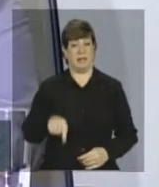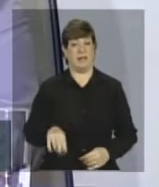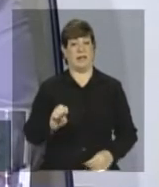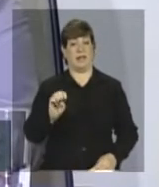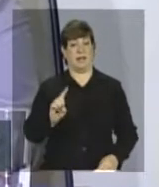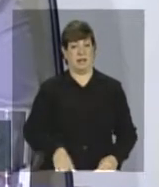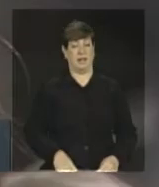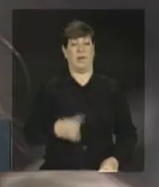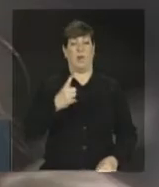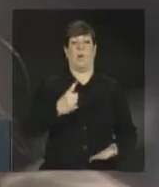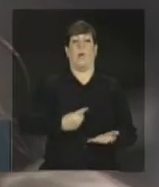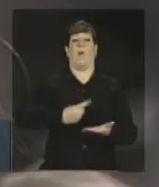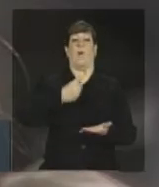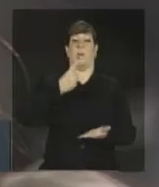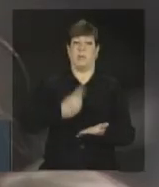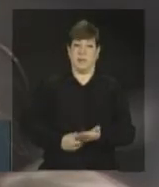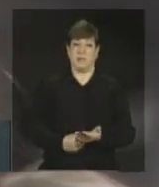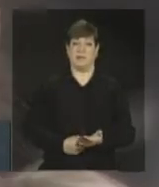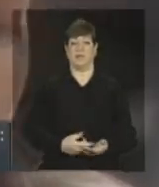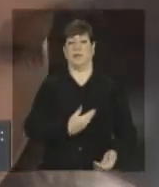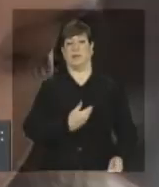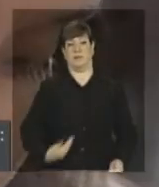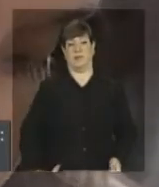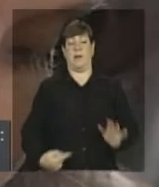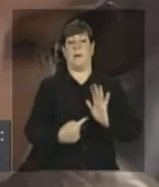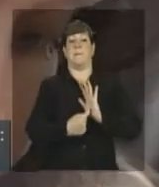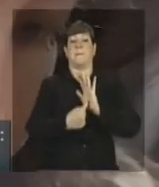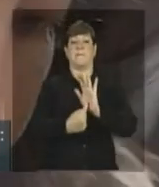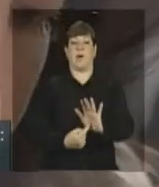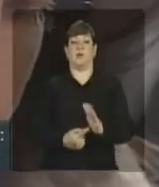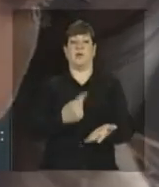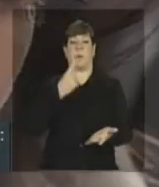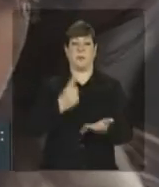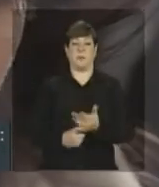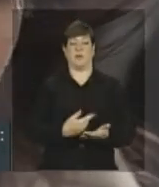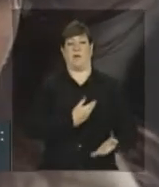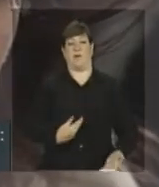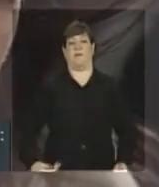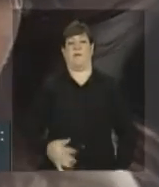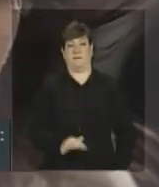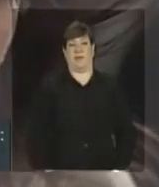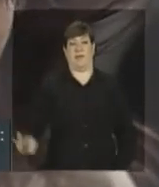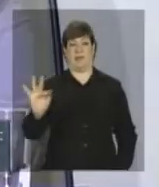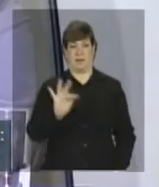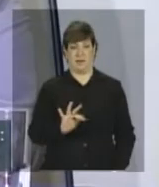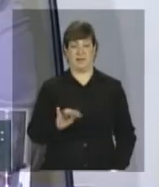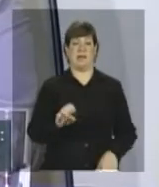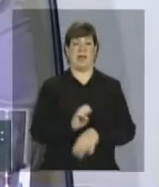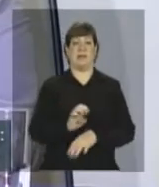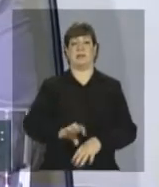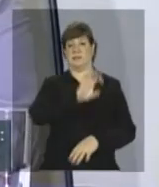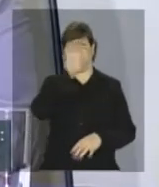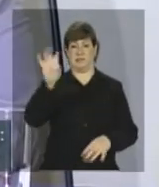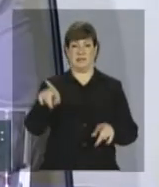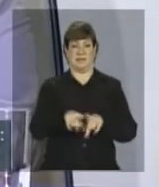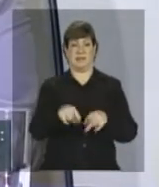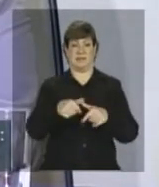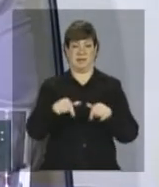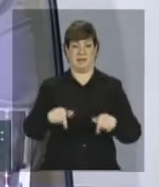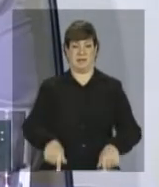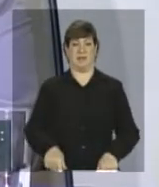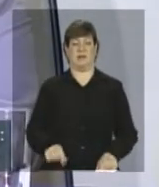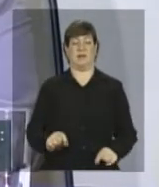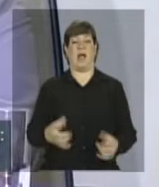um compromisso do governo, ele reflete o compromisso do governo federal e dos governos estaduais aqui presentes